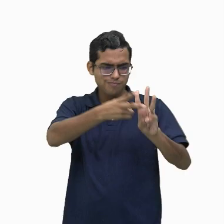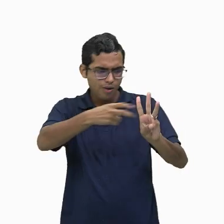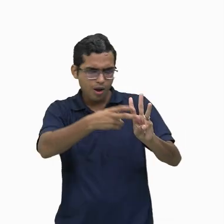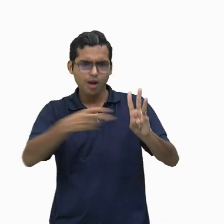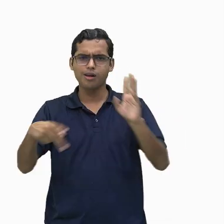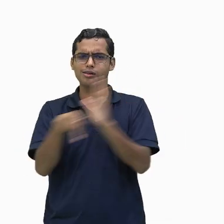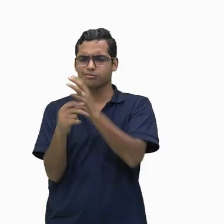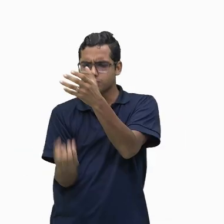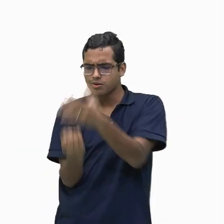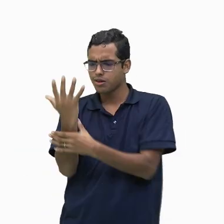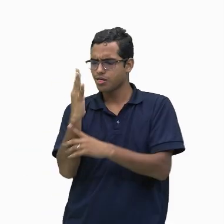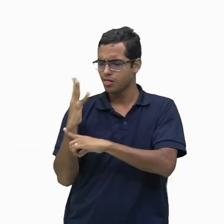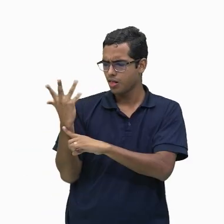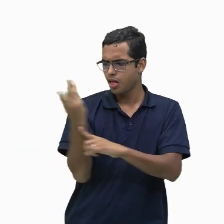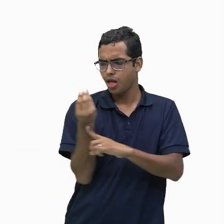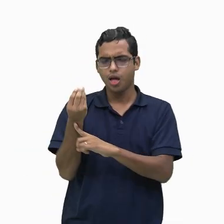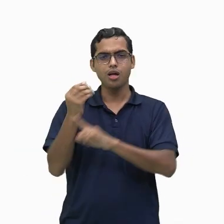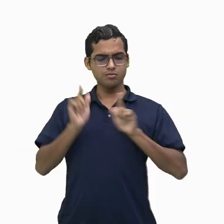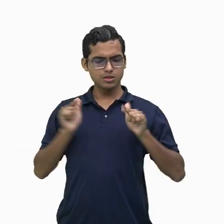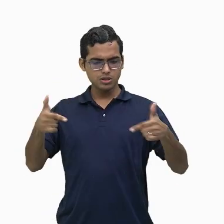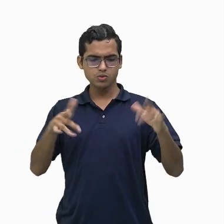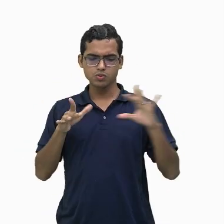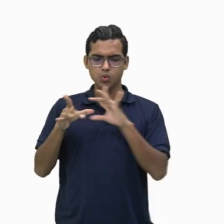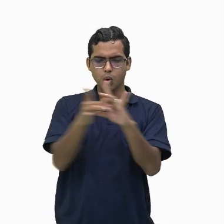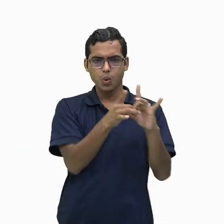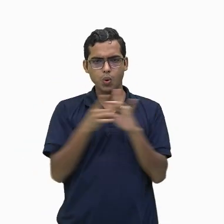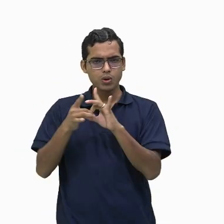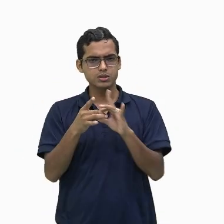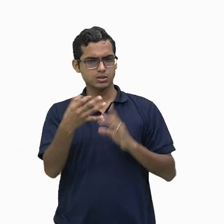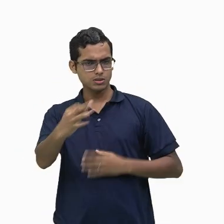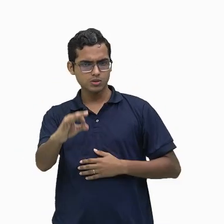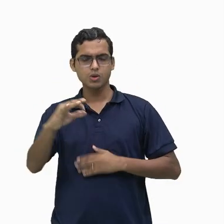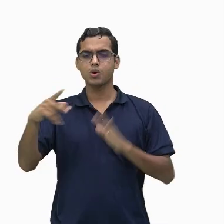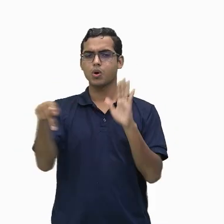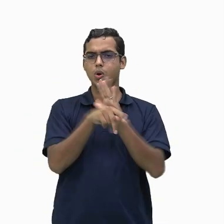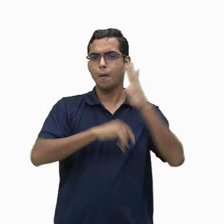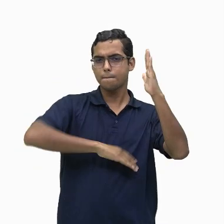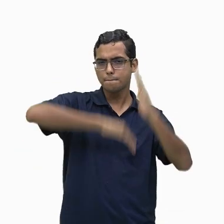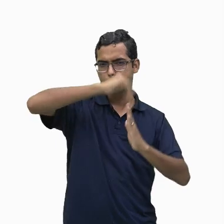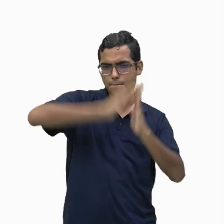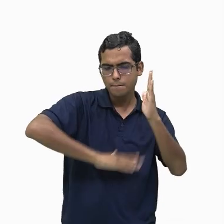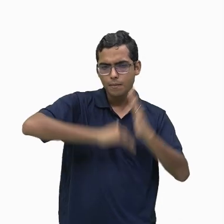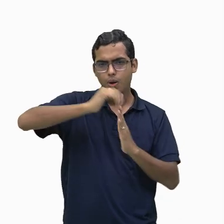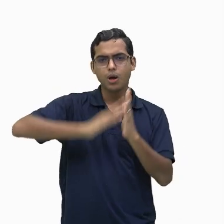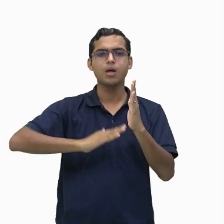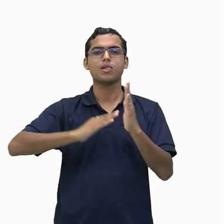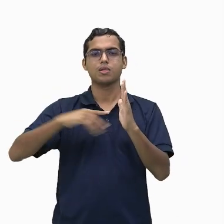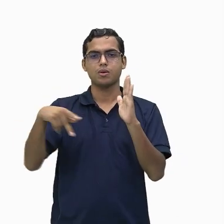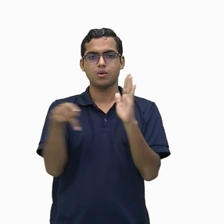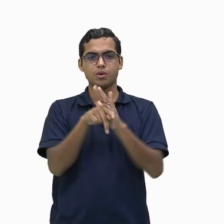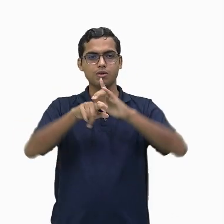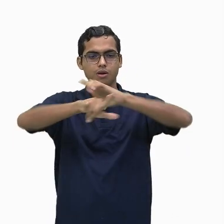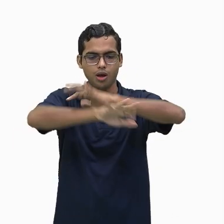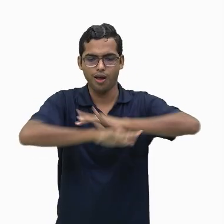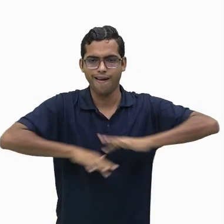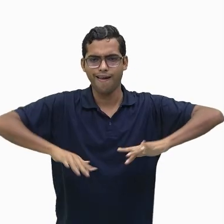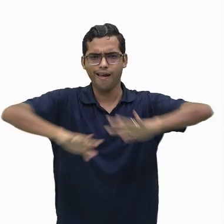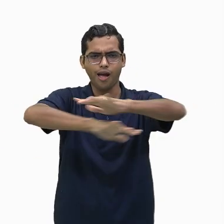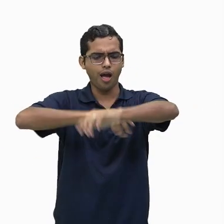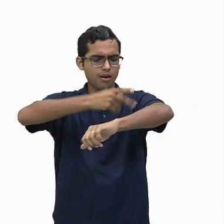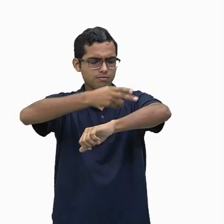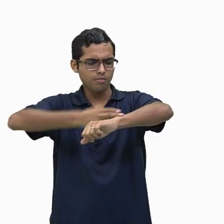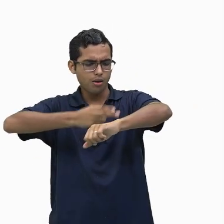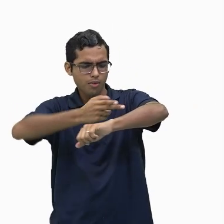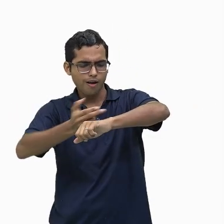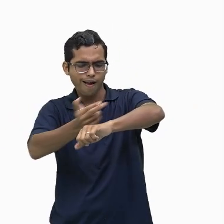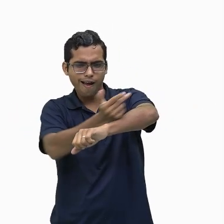artística ela é exatamente esse ato coletivo, como a questão da pintura, que ela aparece nesse processo dos rituais. Quando a